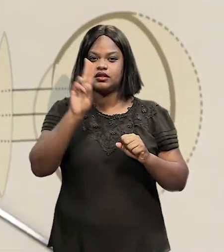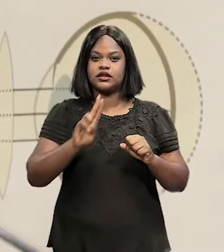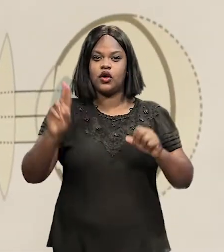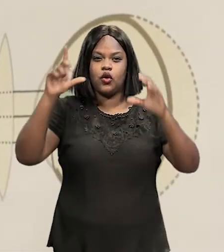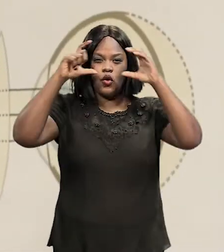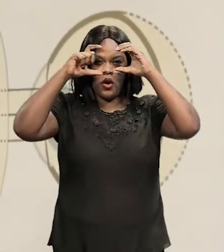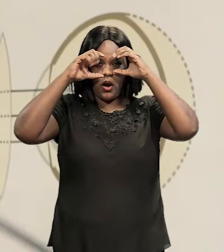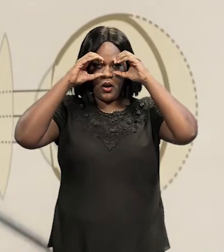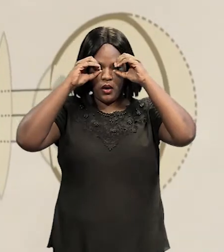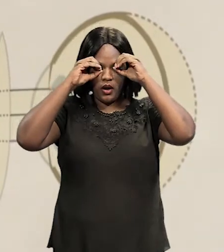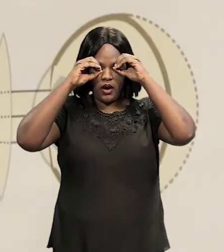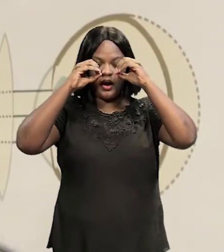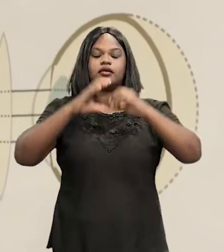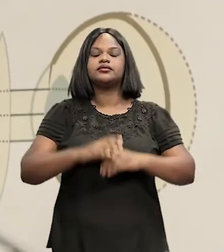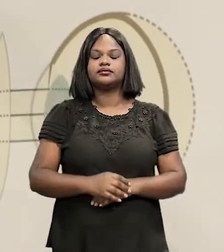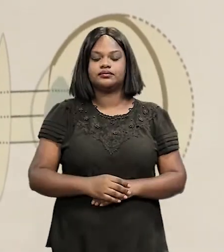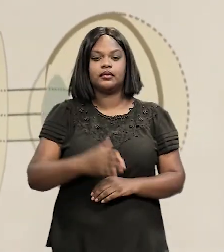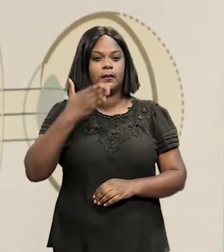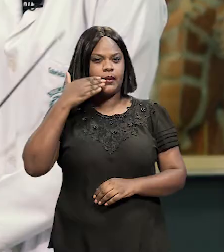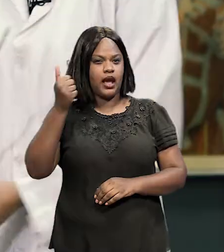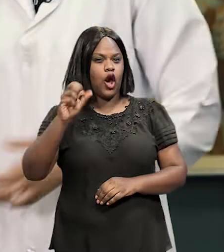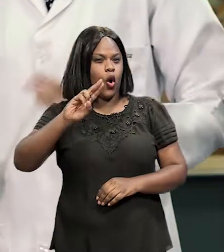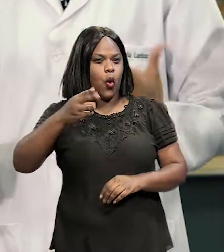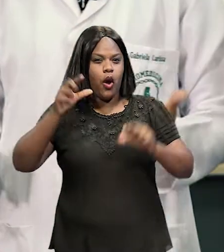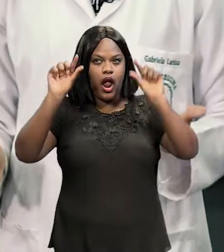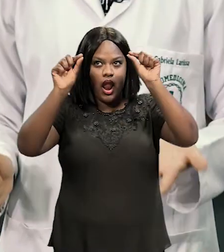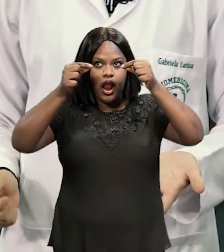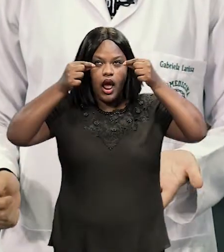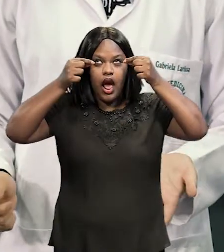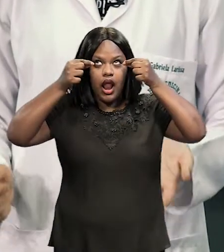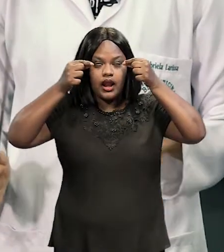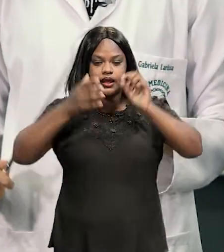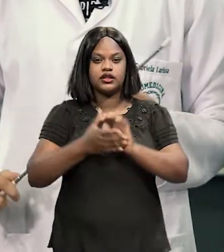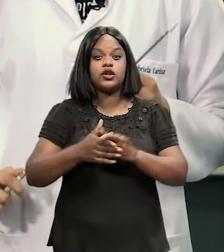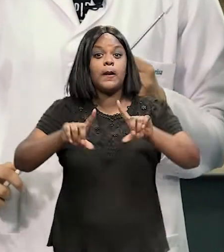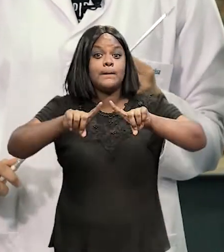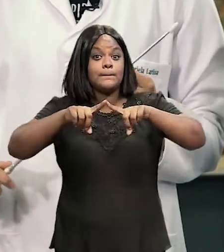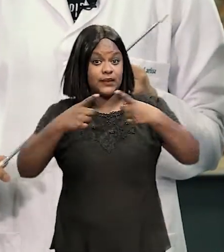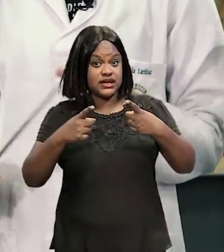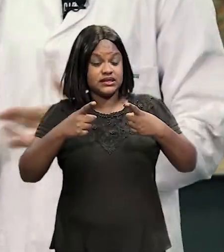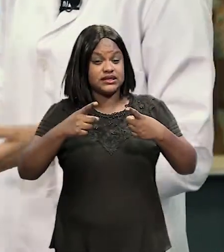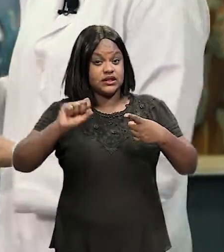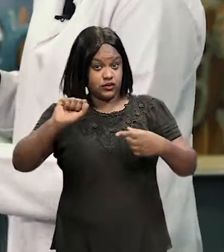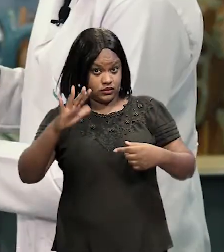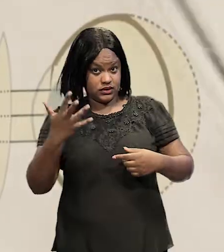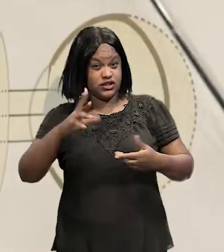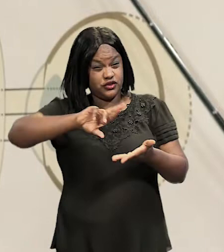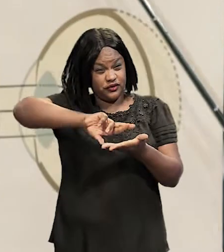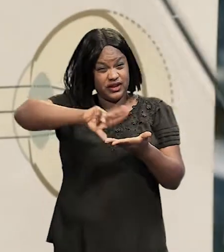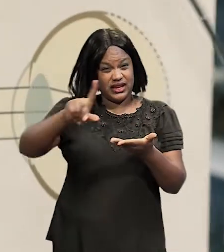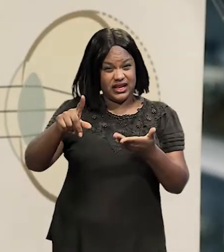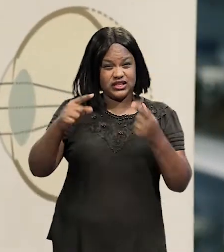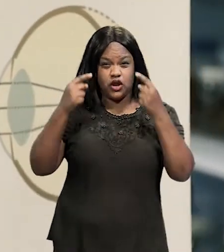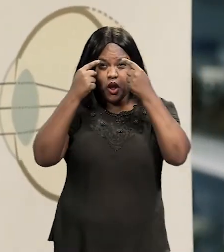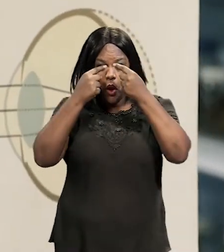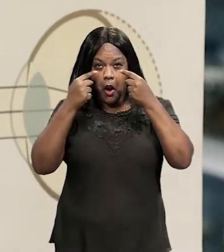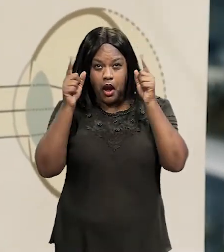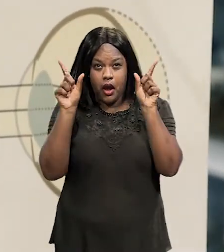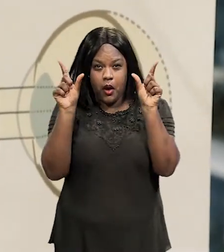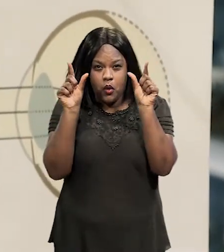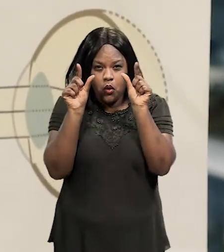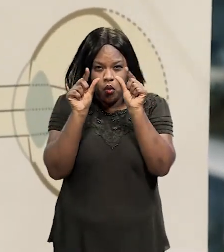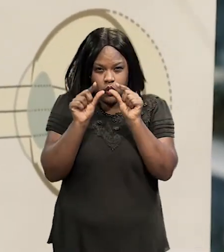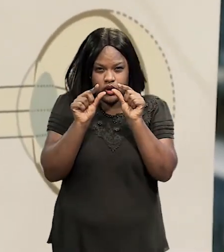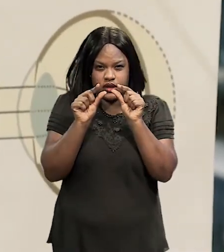com o uso de lentes divergentes. Caso aconteça o contrário e a estrutura do olho seja curta, como nós vemos aqui,